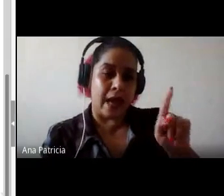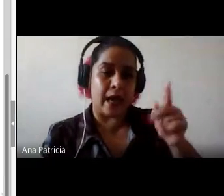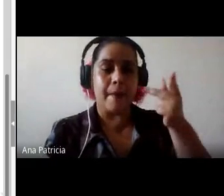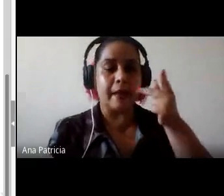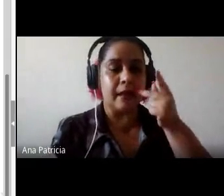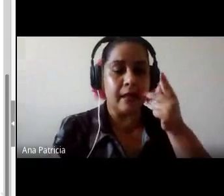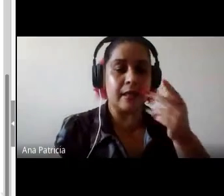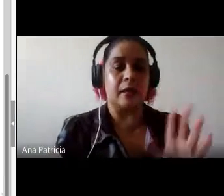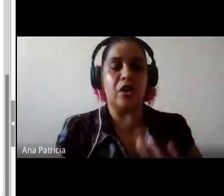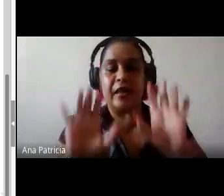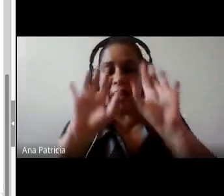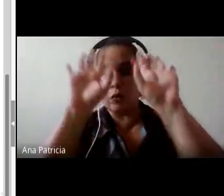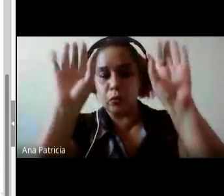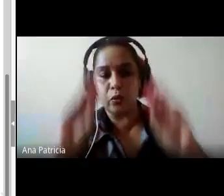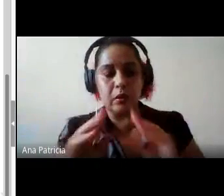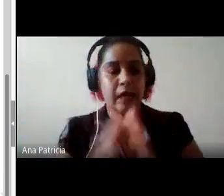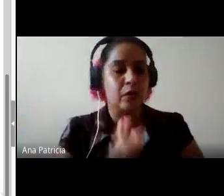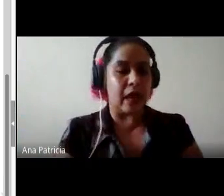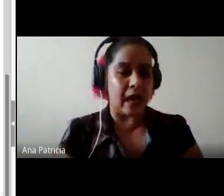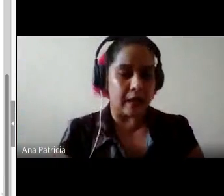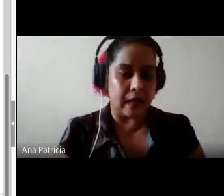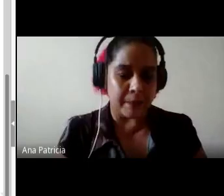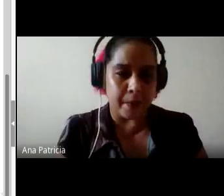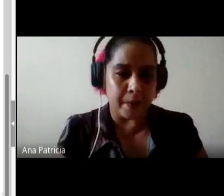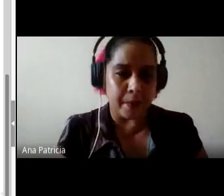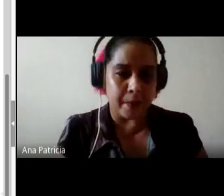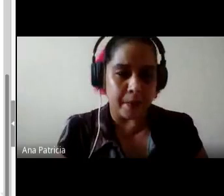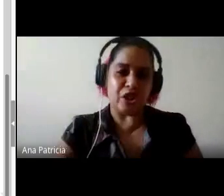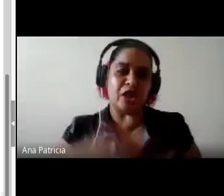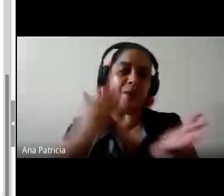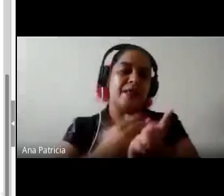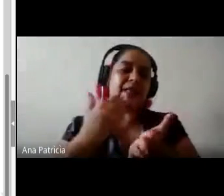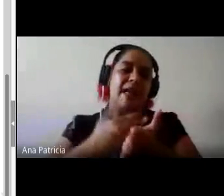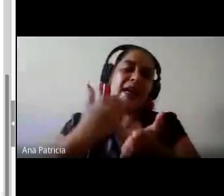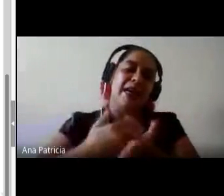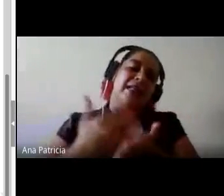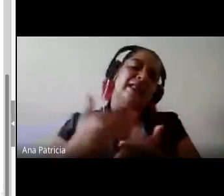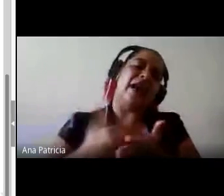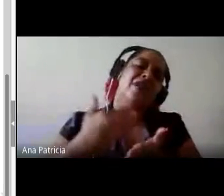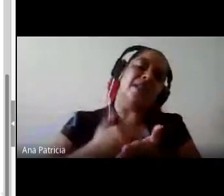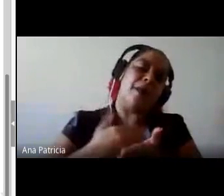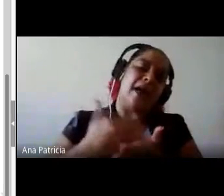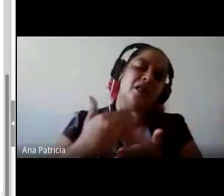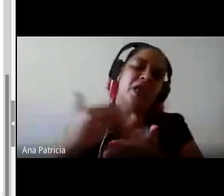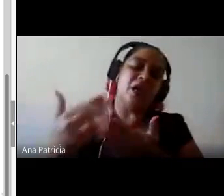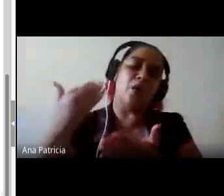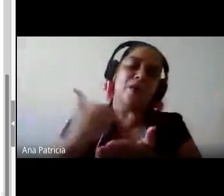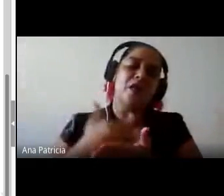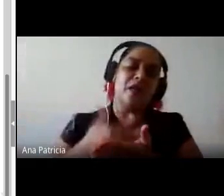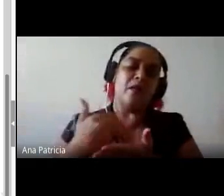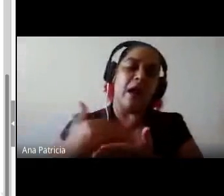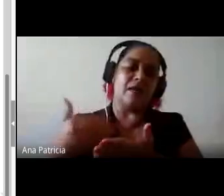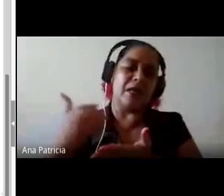Ou ela, Patrícia. Já está tudo dentro da própria sinalização. A gente não precisa estar fazendo marca de gênero,